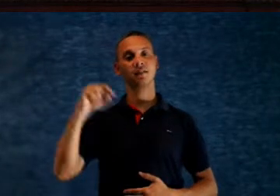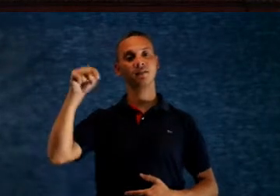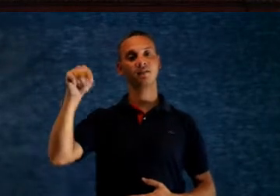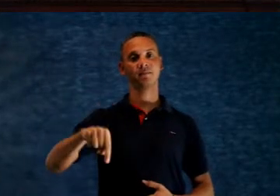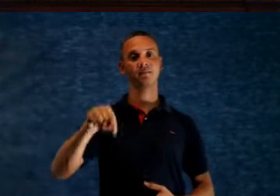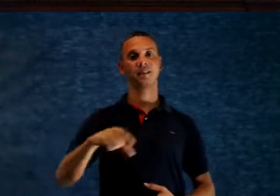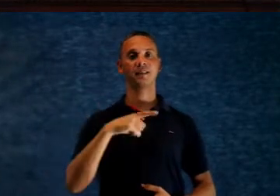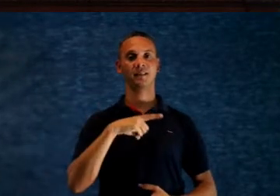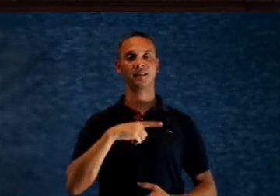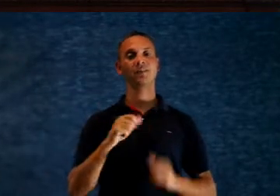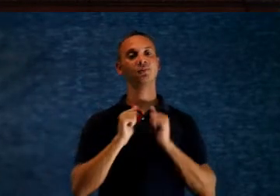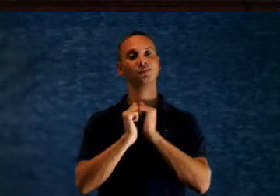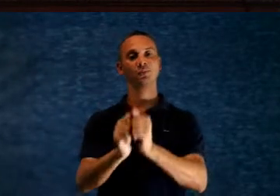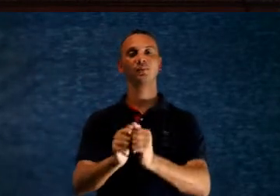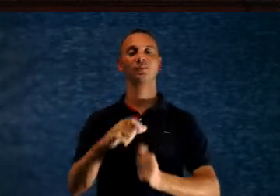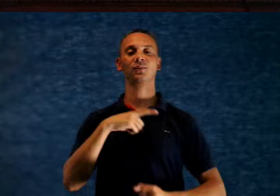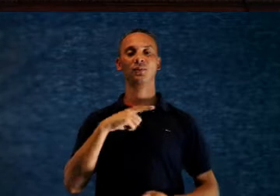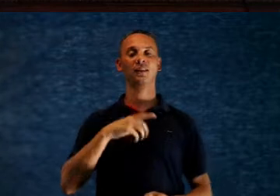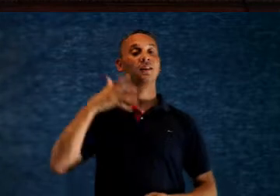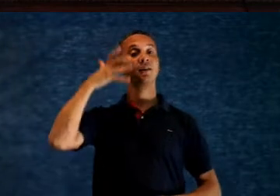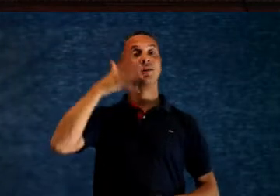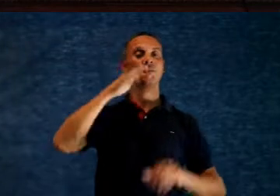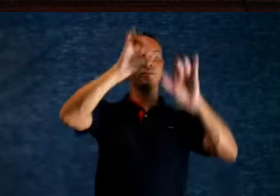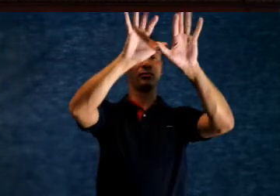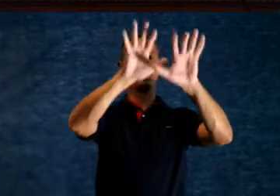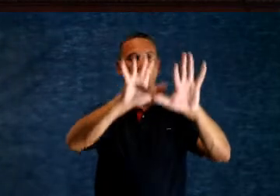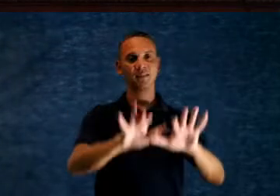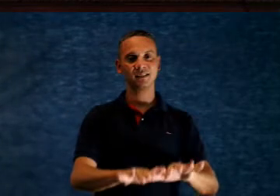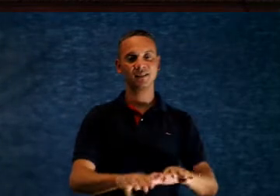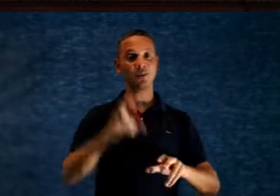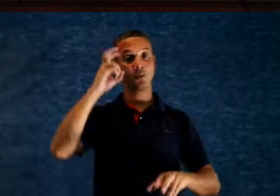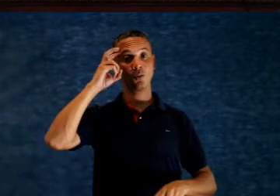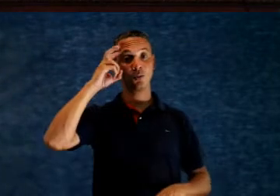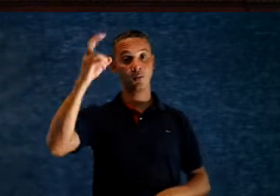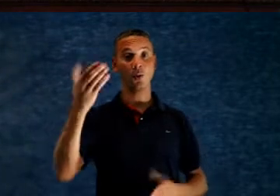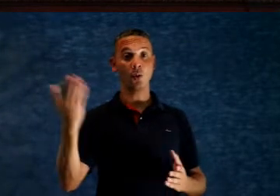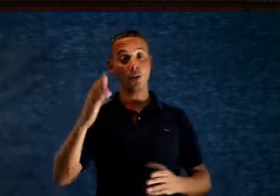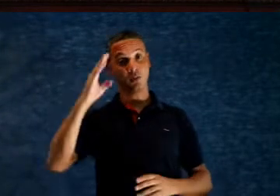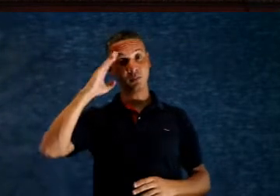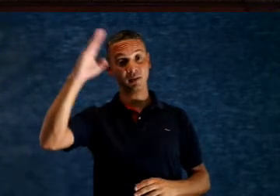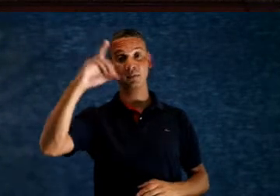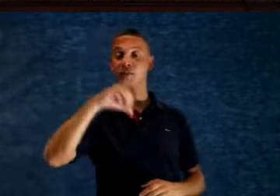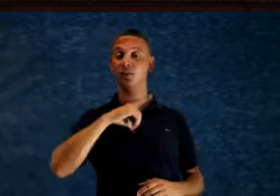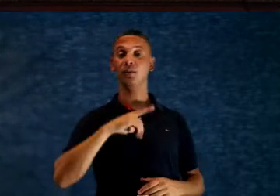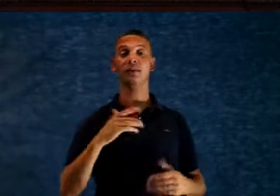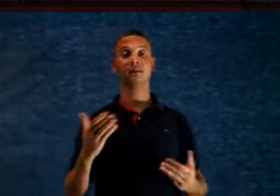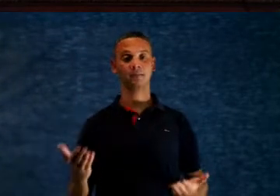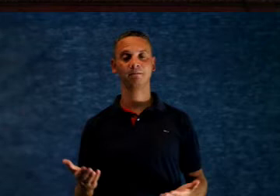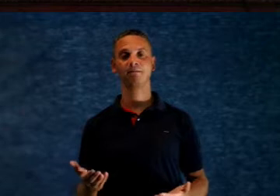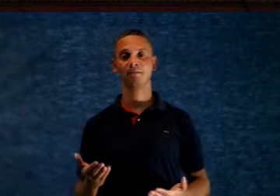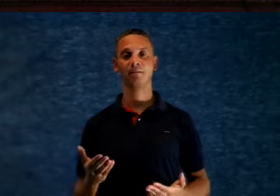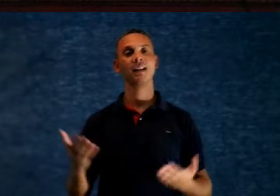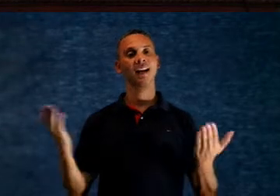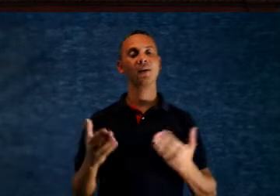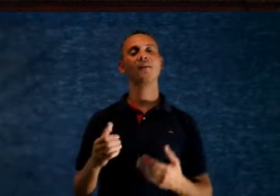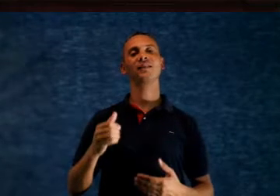Saúdo o público que nos acompanha na nossa programação cultural, que hoje vive um dos seus pontos altos. Passo